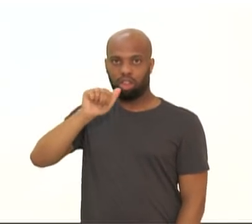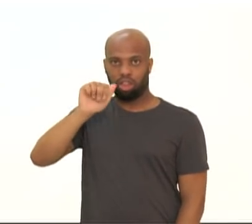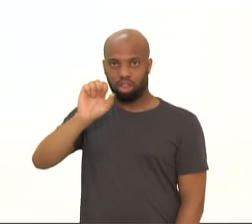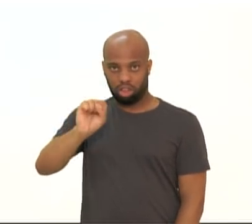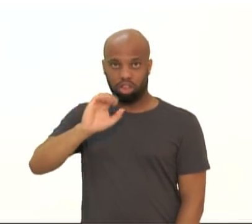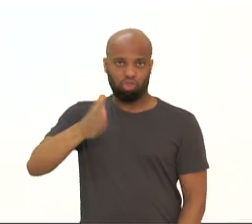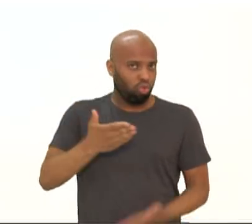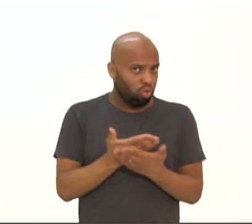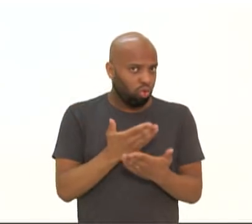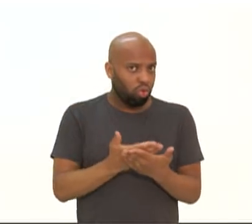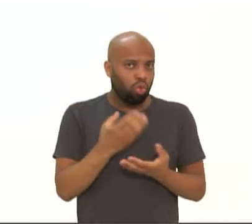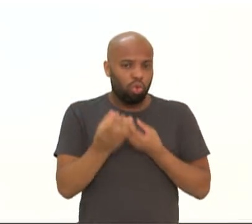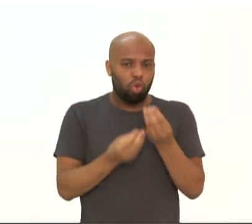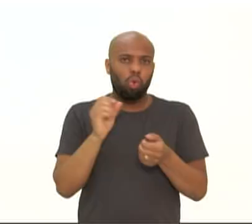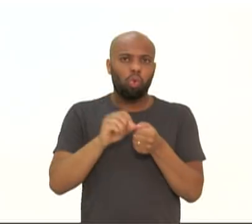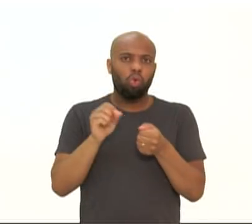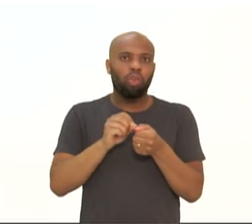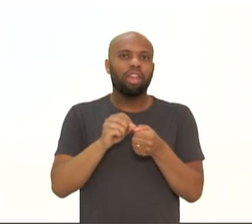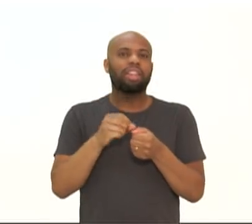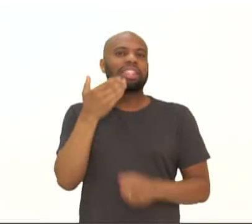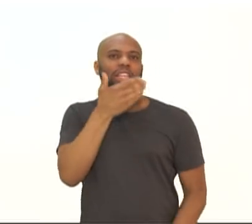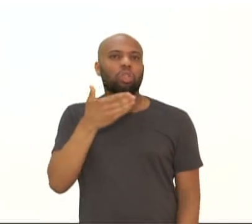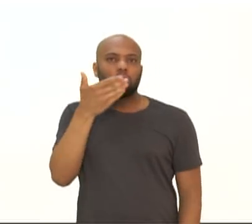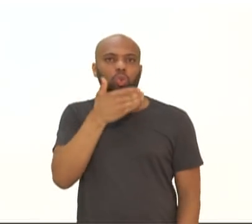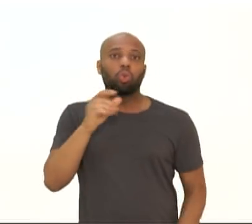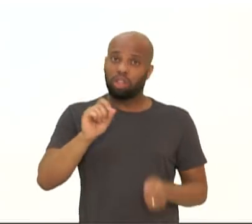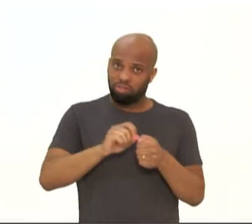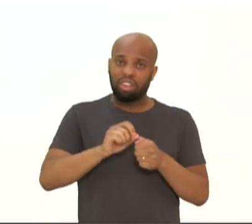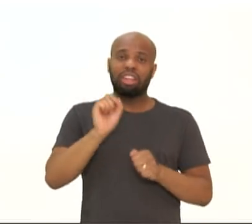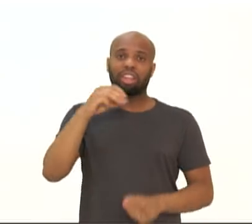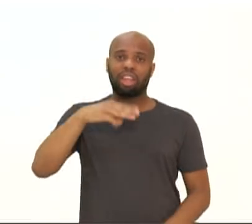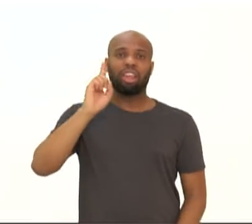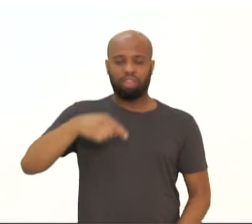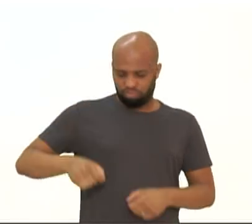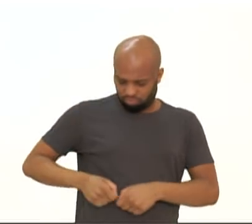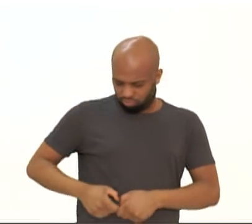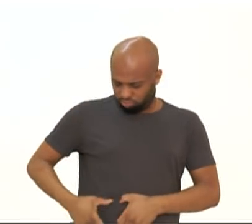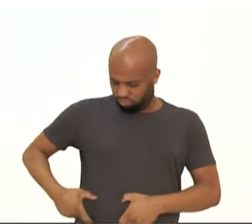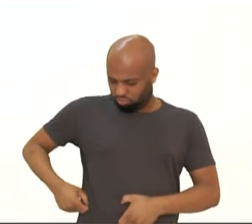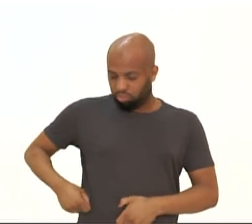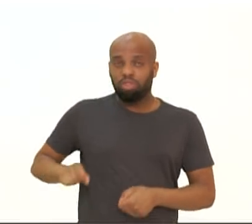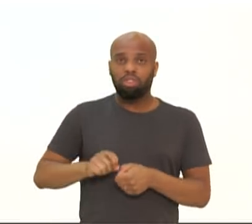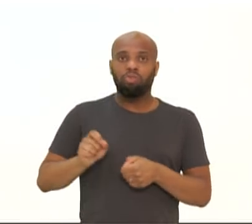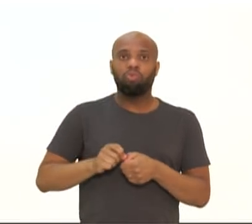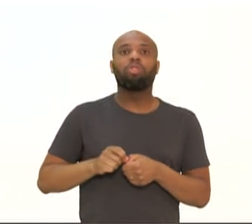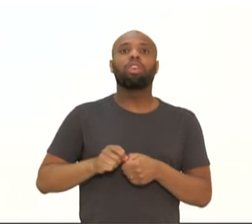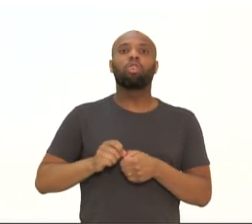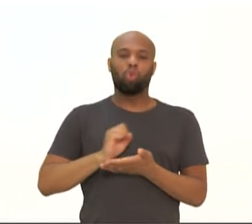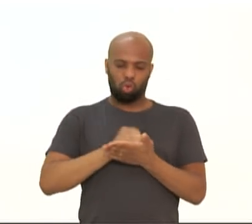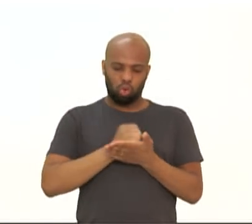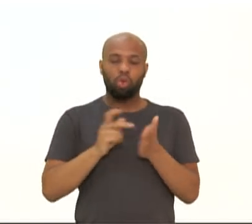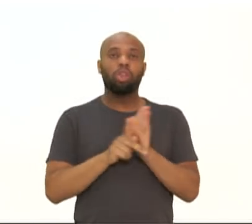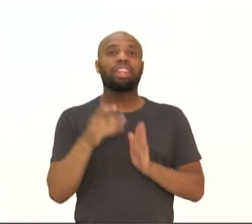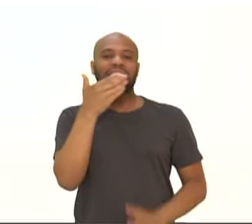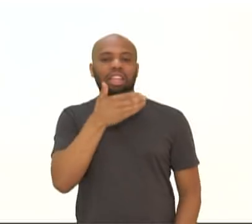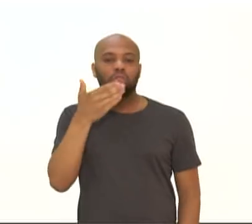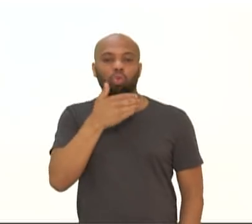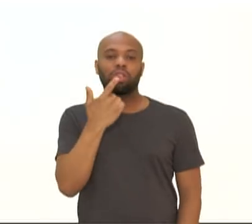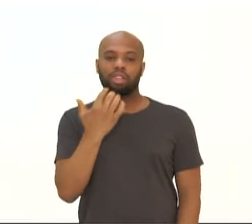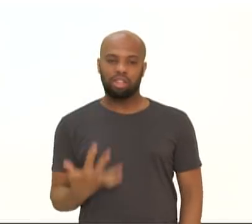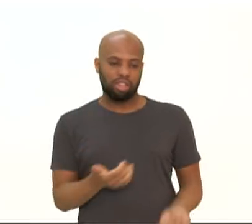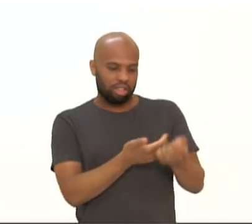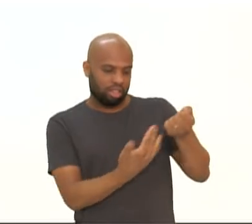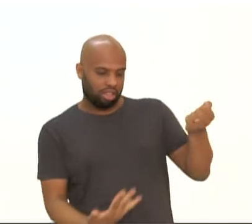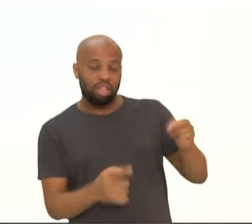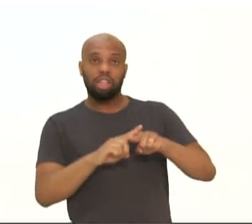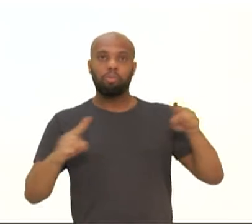aí sobre a produção de insulina, que é o pâncreas que faz, controlando lá a nossa glicose no sangue. Mas,